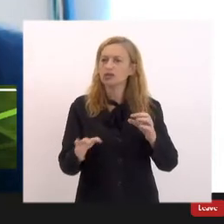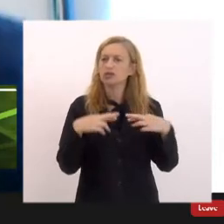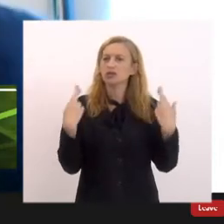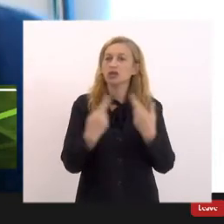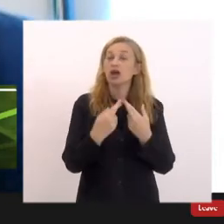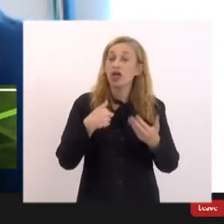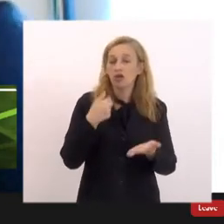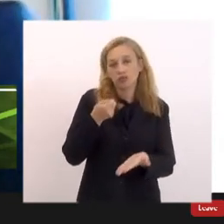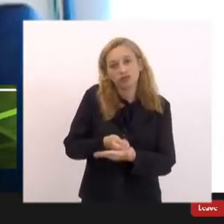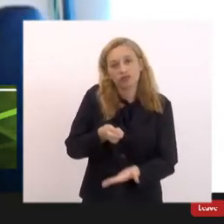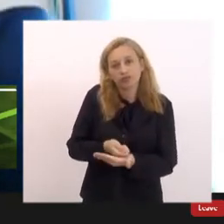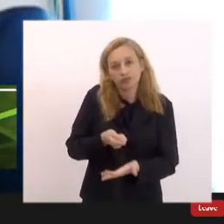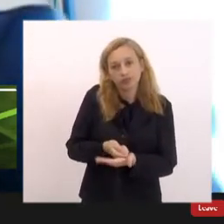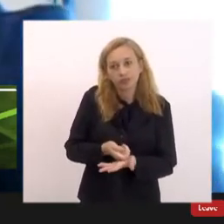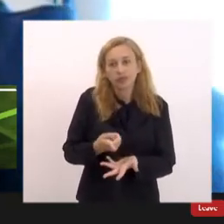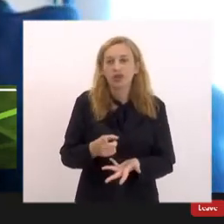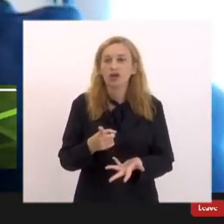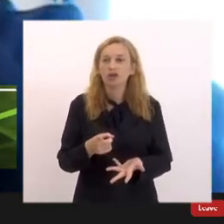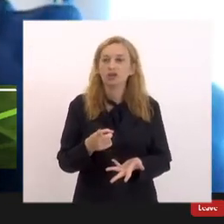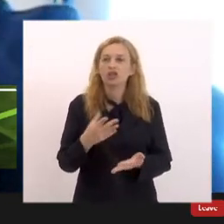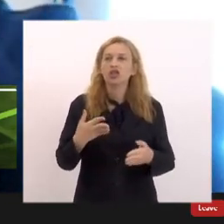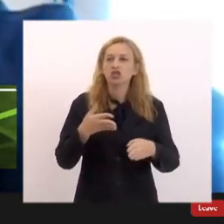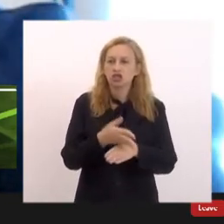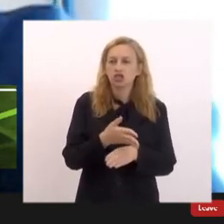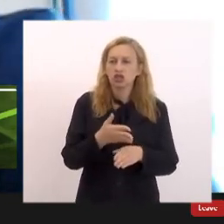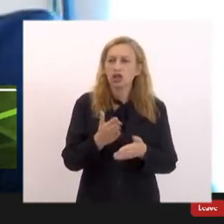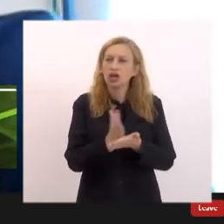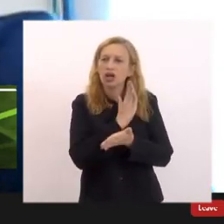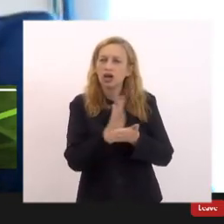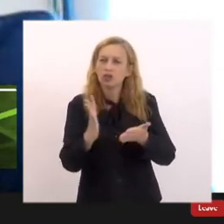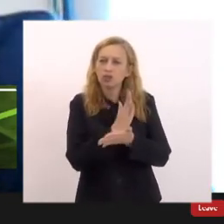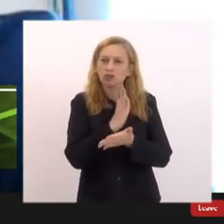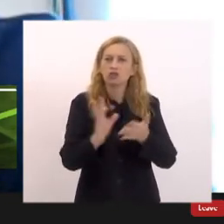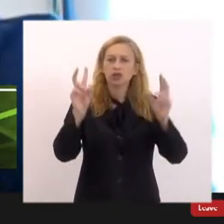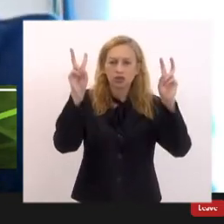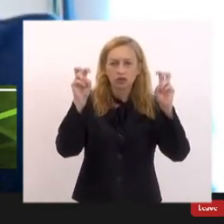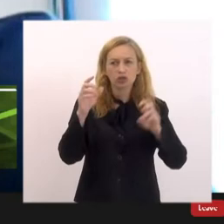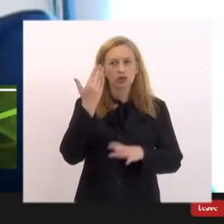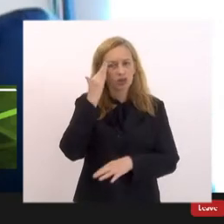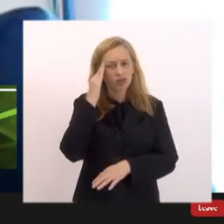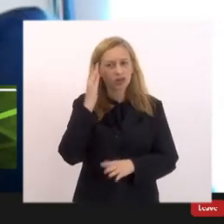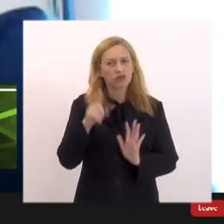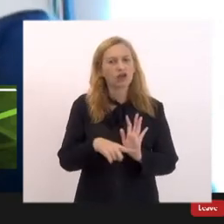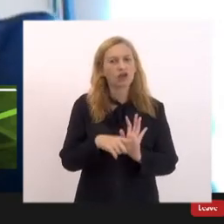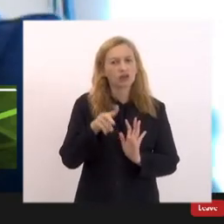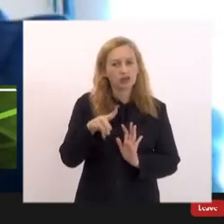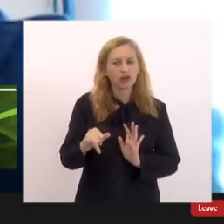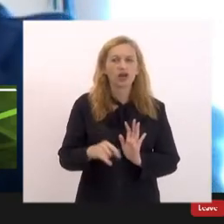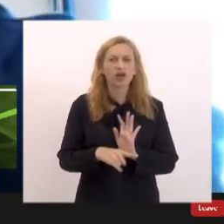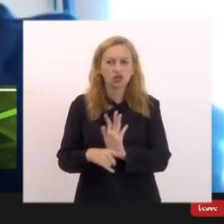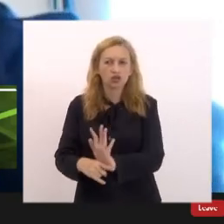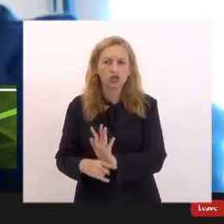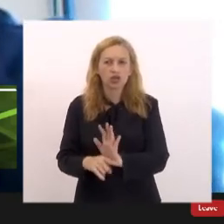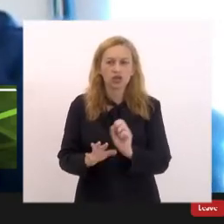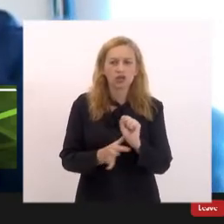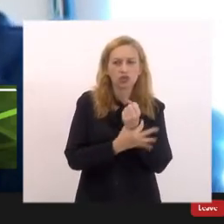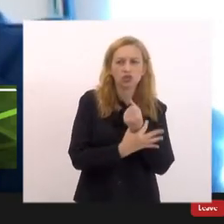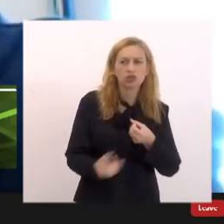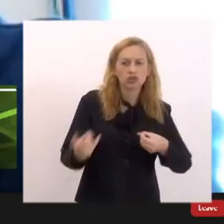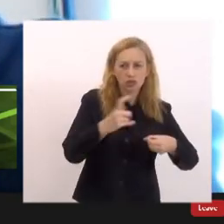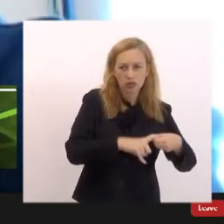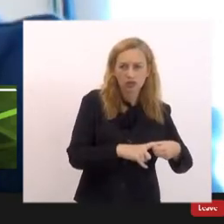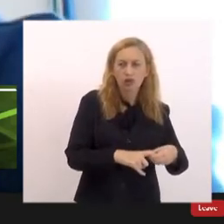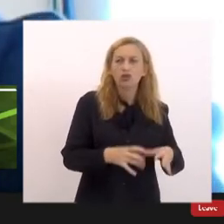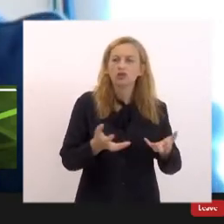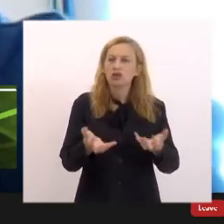vou insistir para que a gente tente chegar a alguns encaminhamentos que eu entendo que vai contribuir muito no retorno seguro, né?